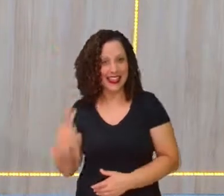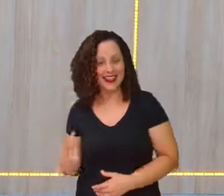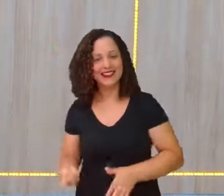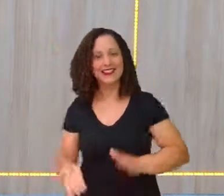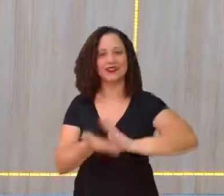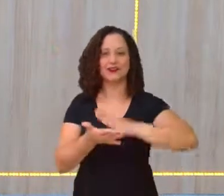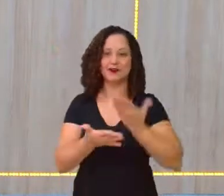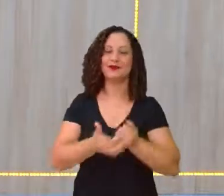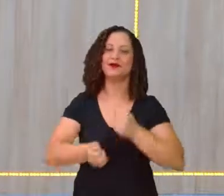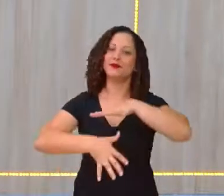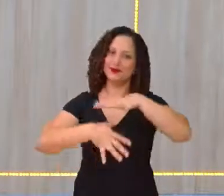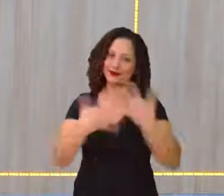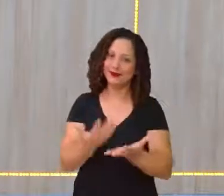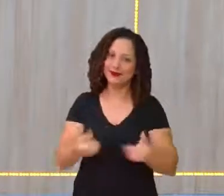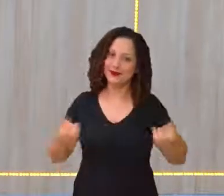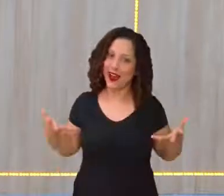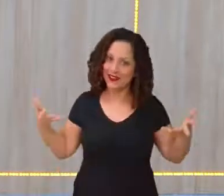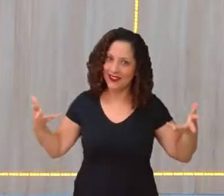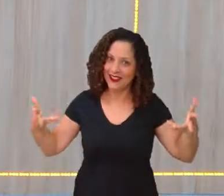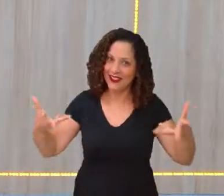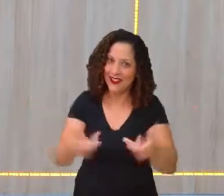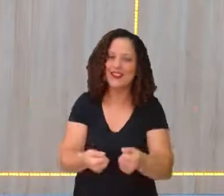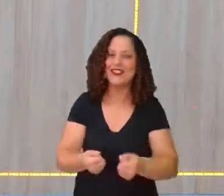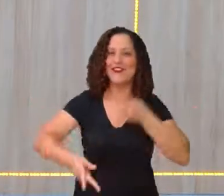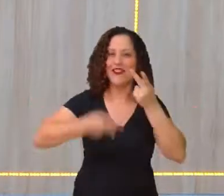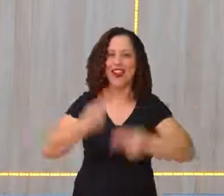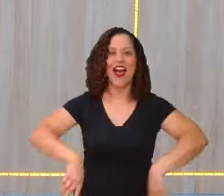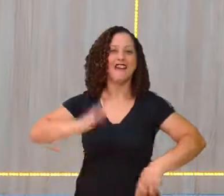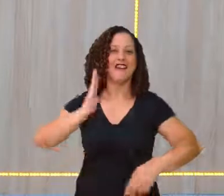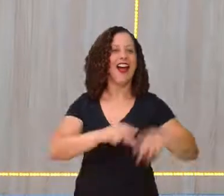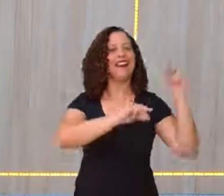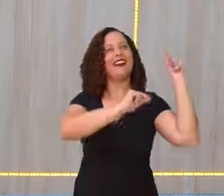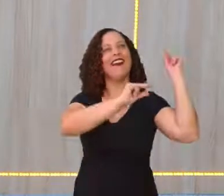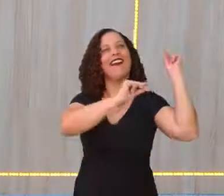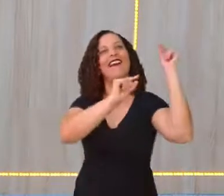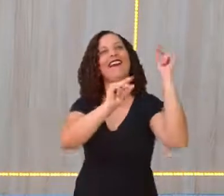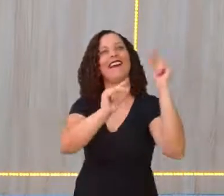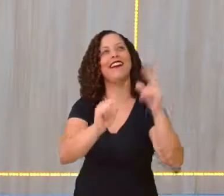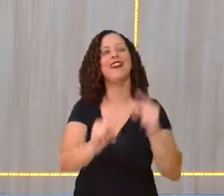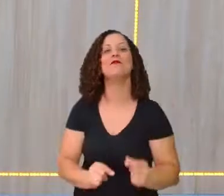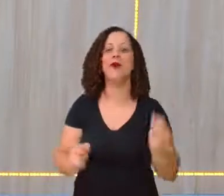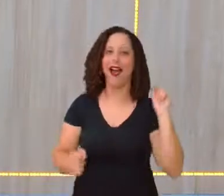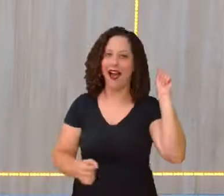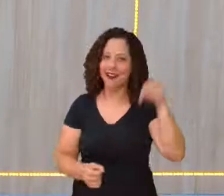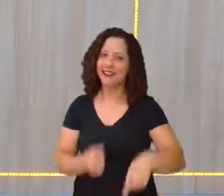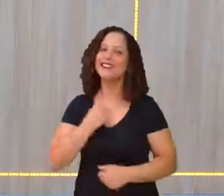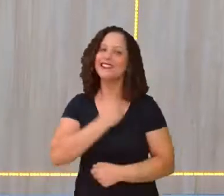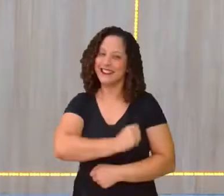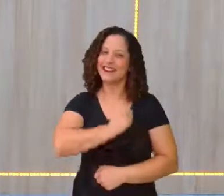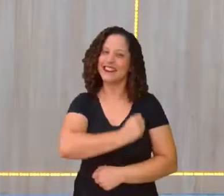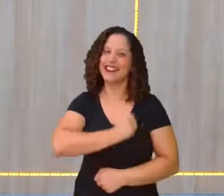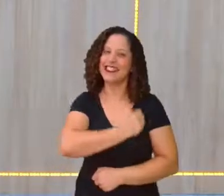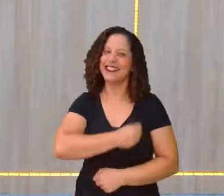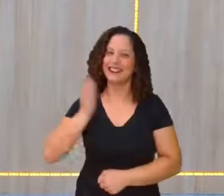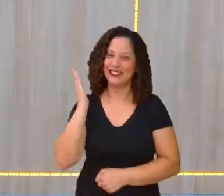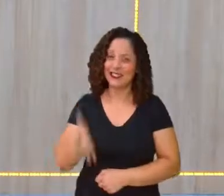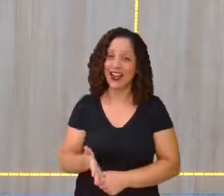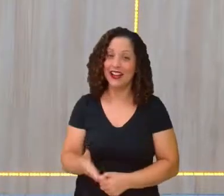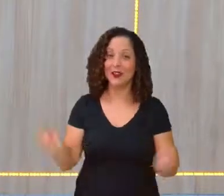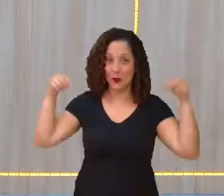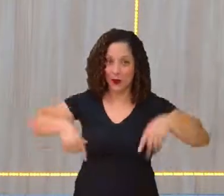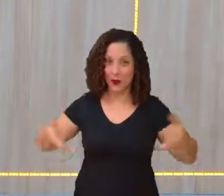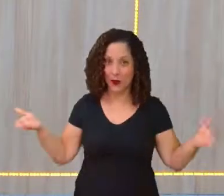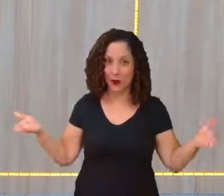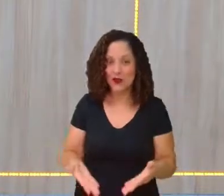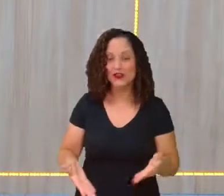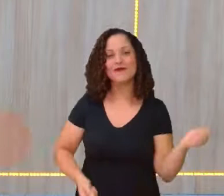Késia, né, maravilhosa. Eu disse a ela, fazia tempo que você não vinha para minha aula, né, já estava com saudade de você. Então ela está aqui com a gente